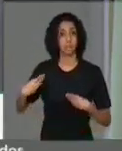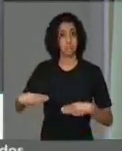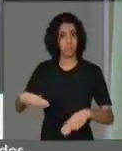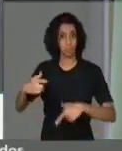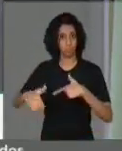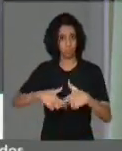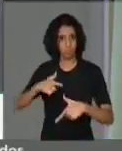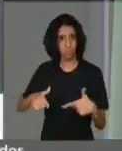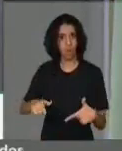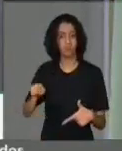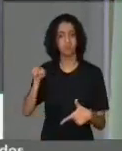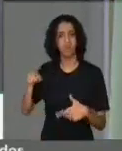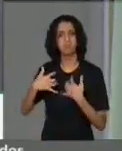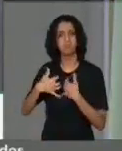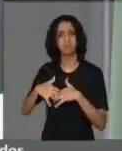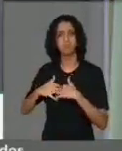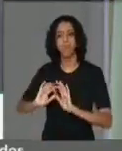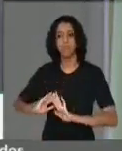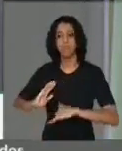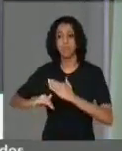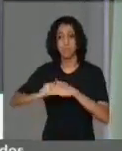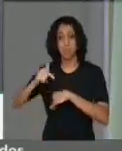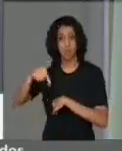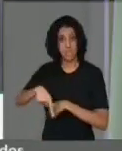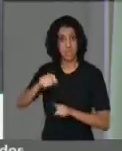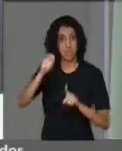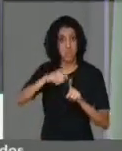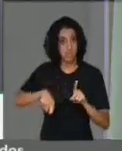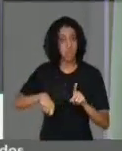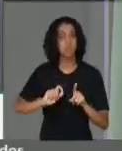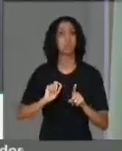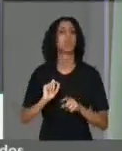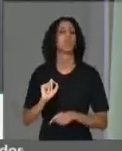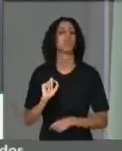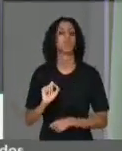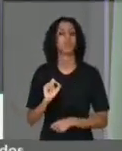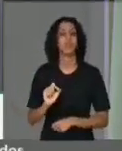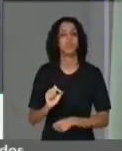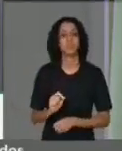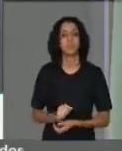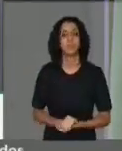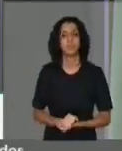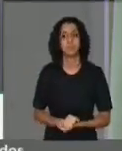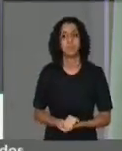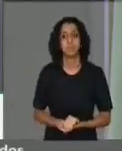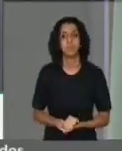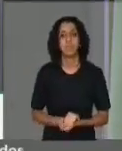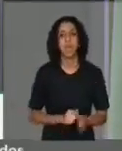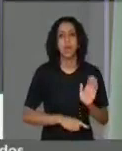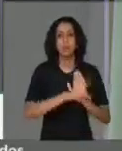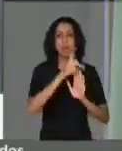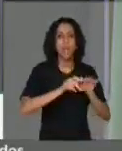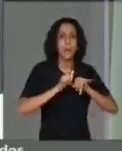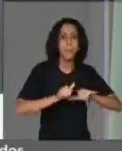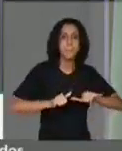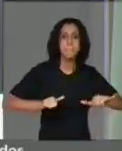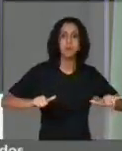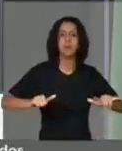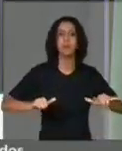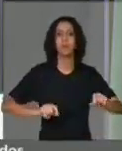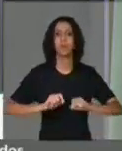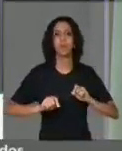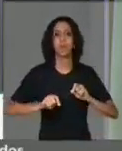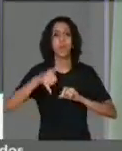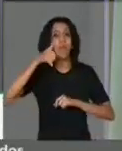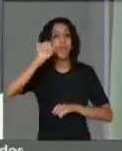estamos desenvolvendo nesse mês o lançamento e todo o acompanhamento da campanha nacional de